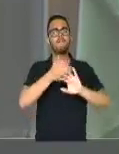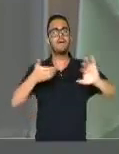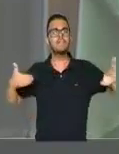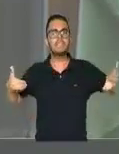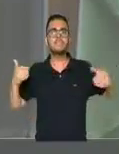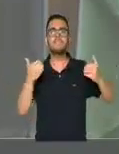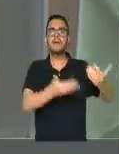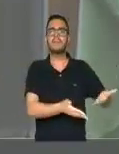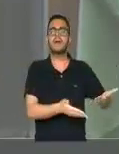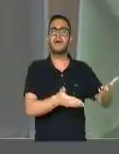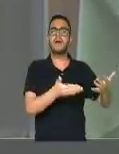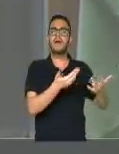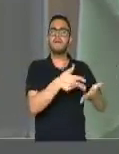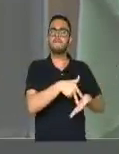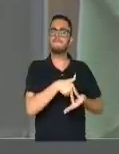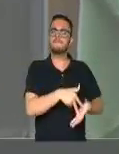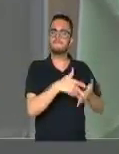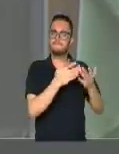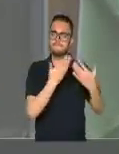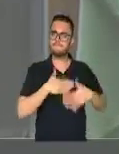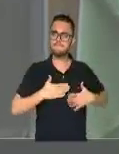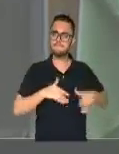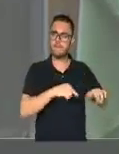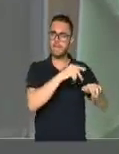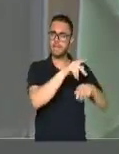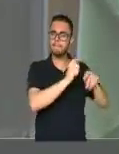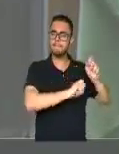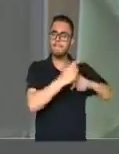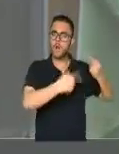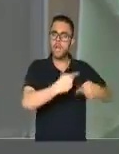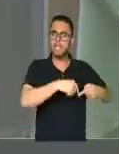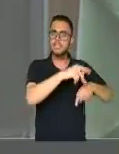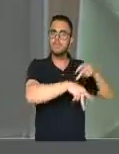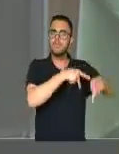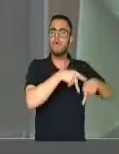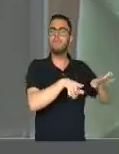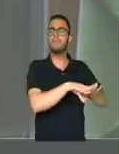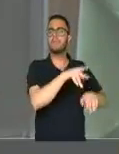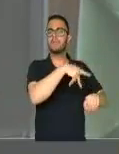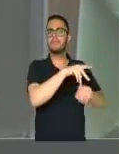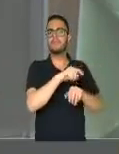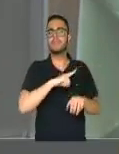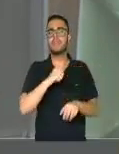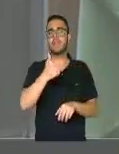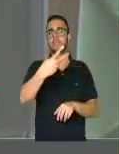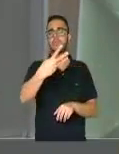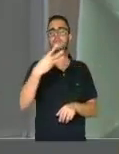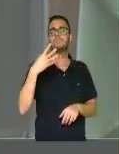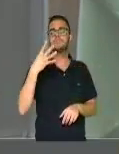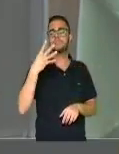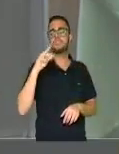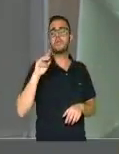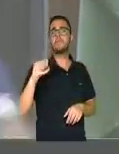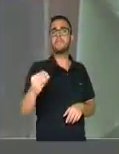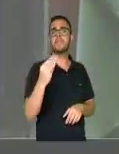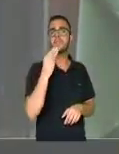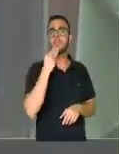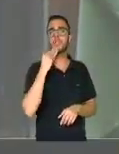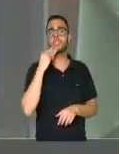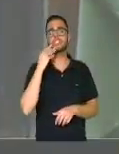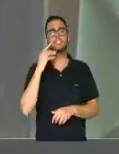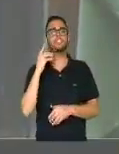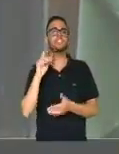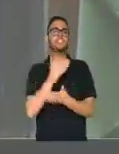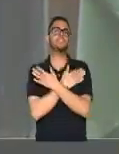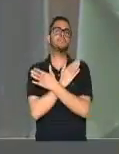e econômica a esse povo e a esse país. São 14 milhões de desempregados, só alguns deputados que